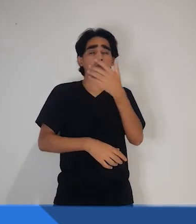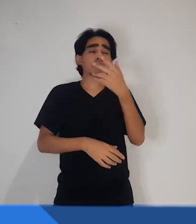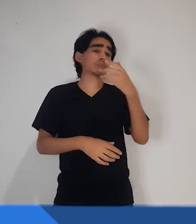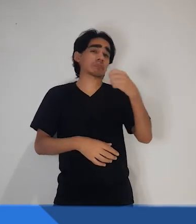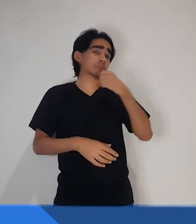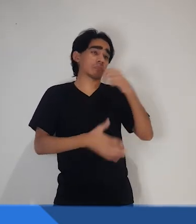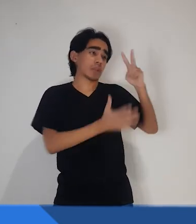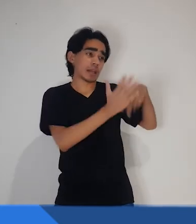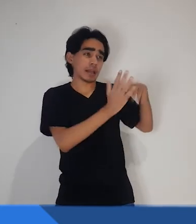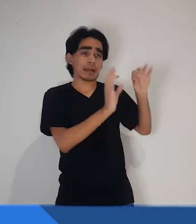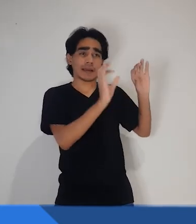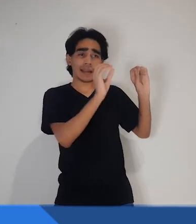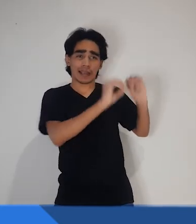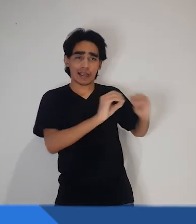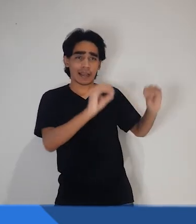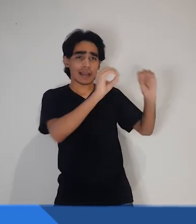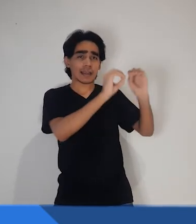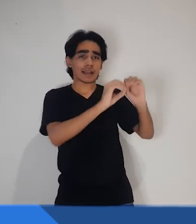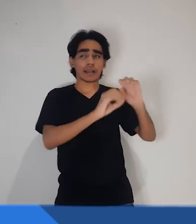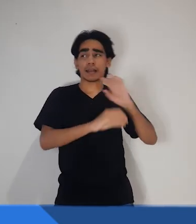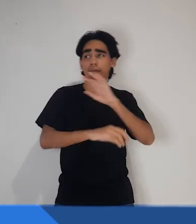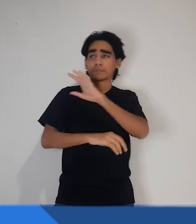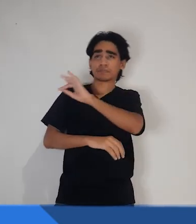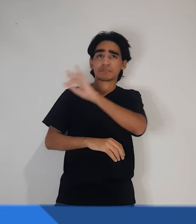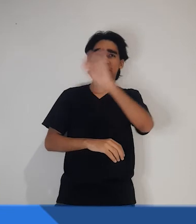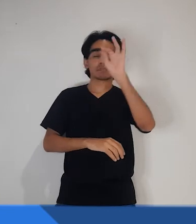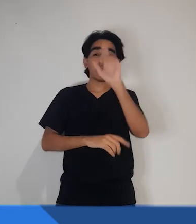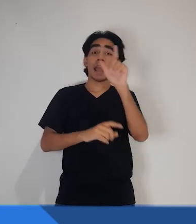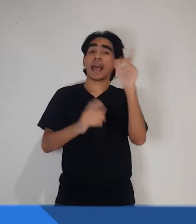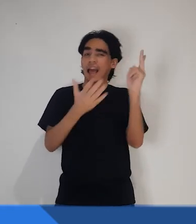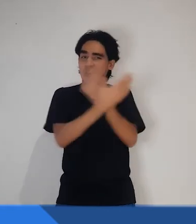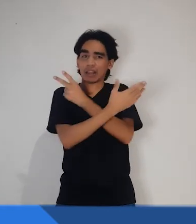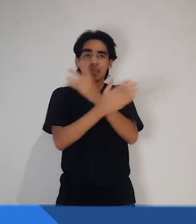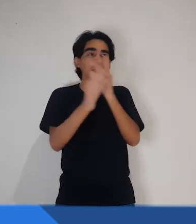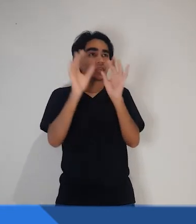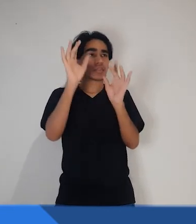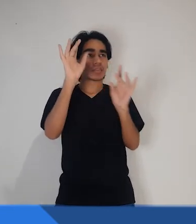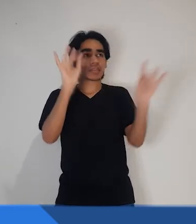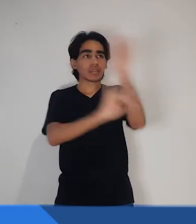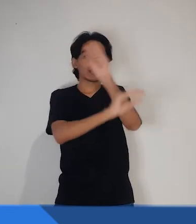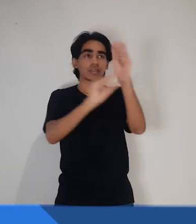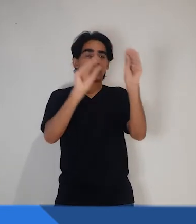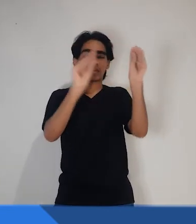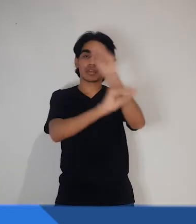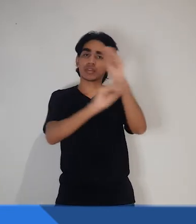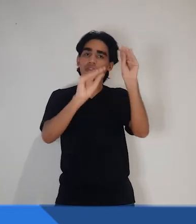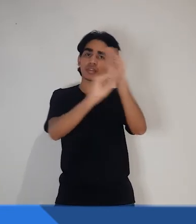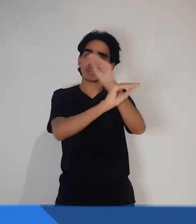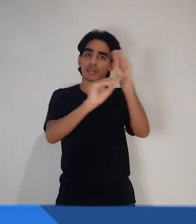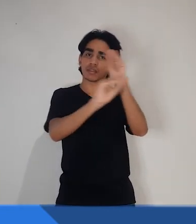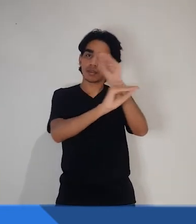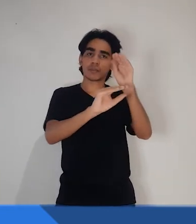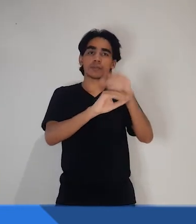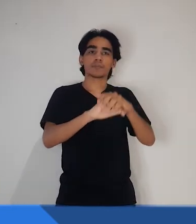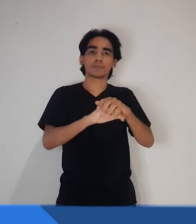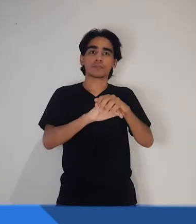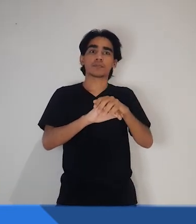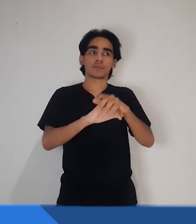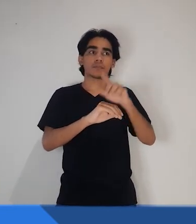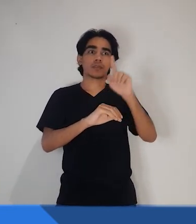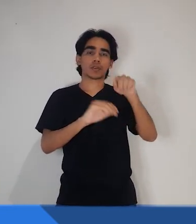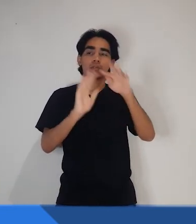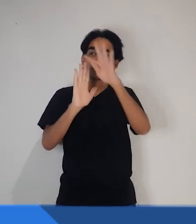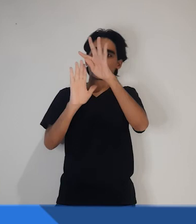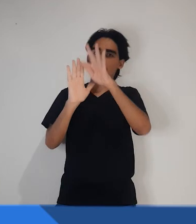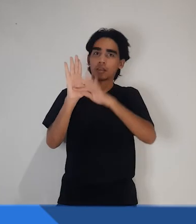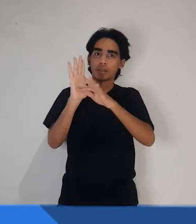simplesmente arrastar outro. Tá vendo? E assim por diante. Ele precisa arrastar e soltar o